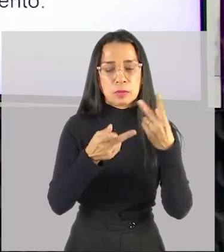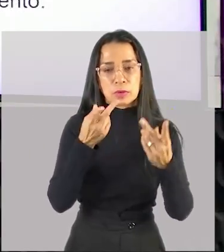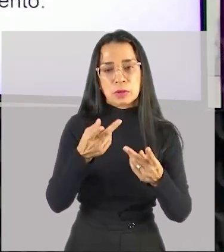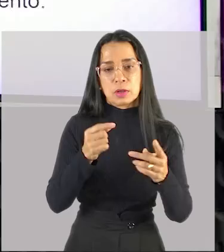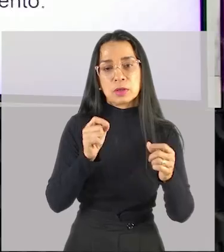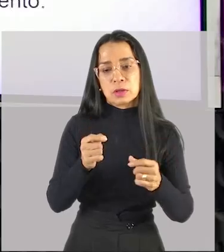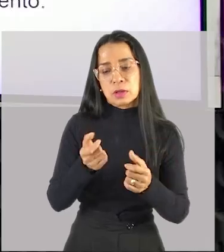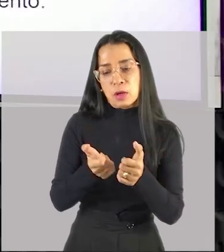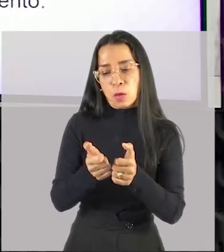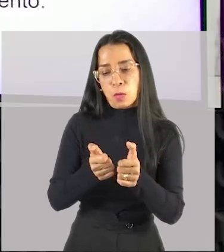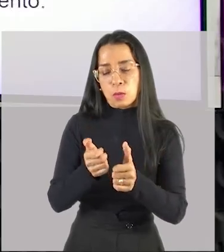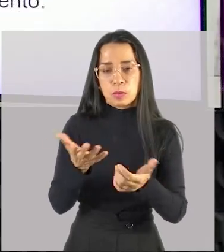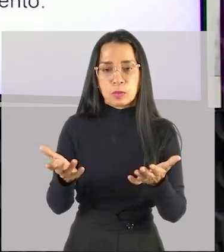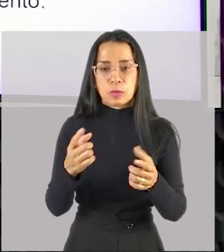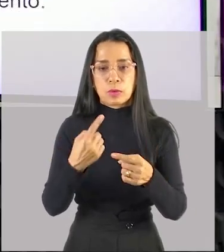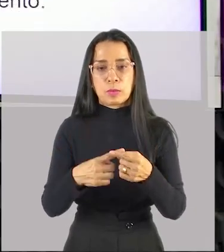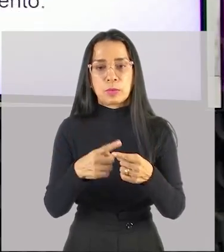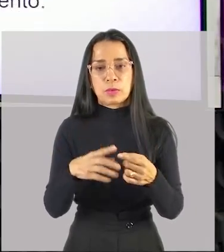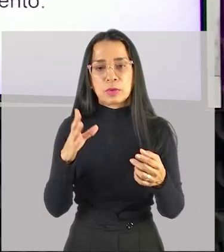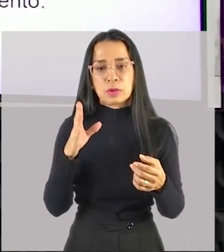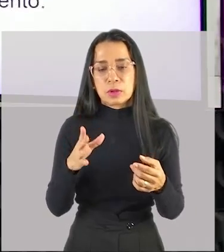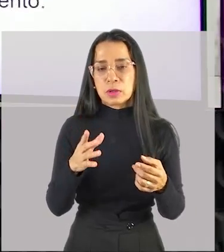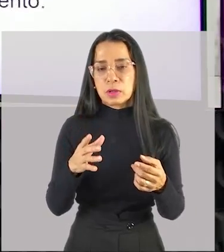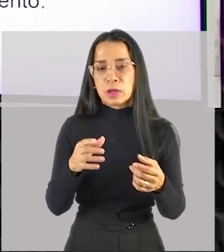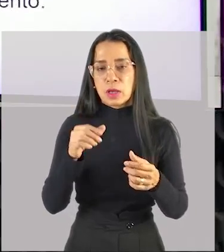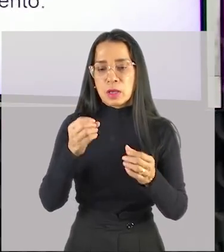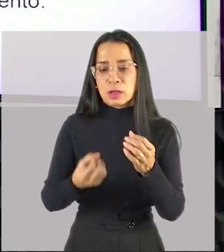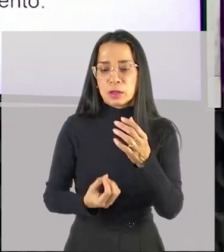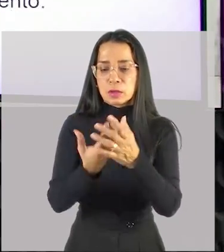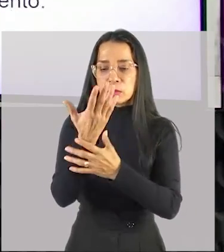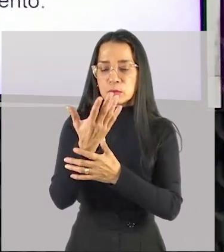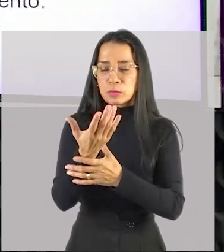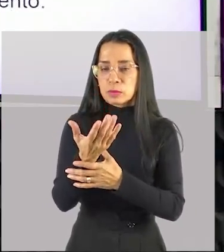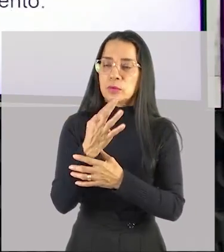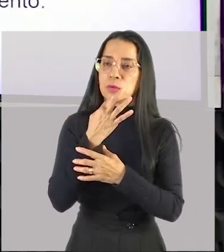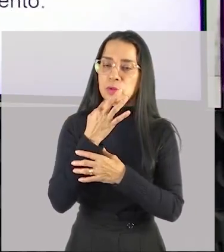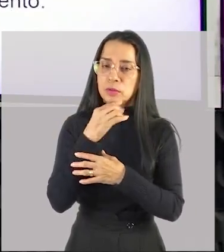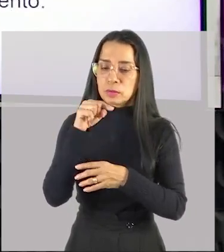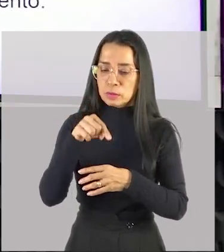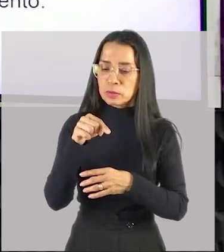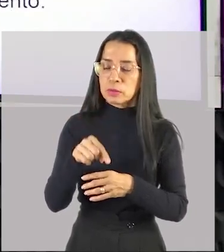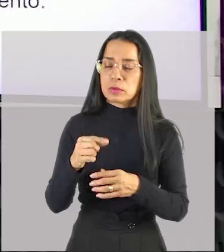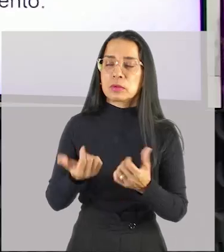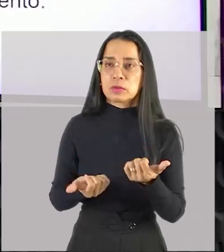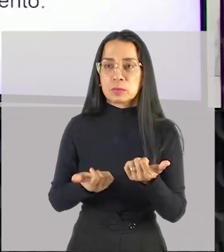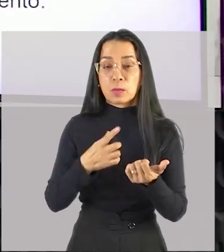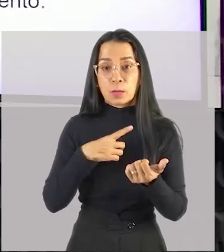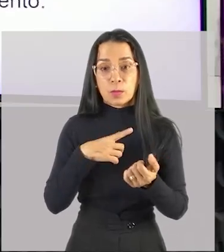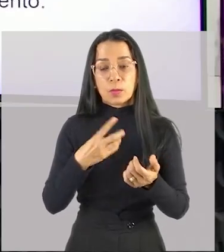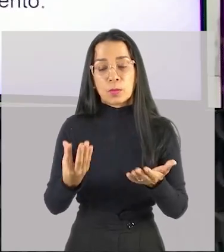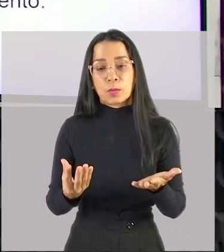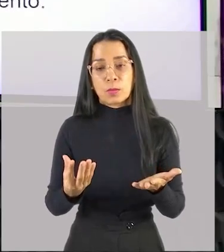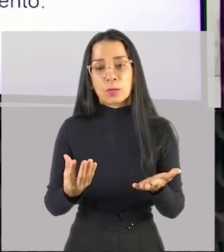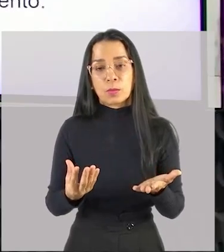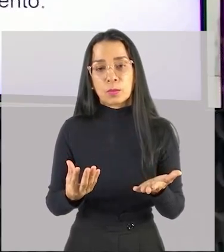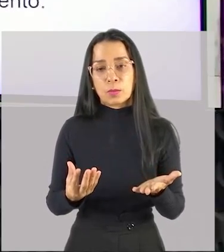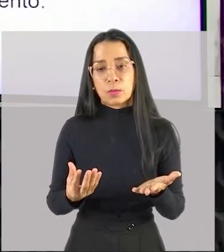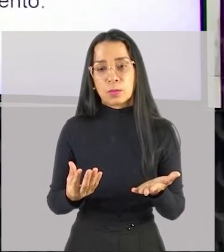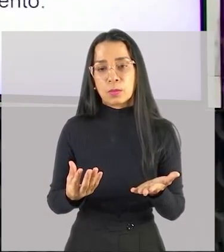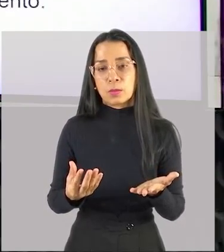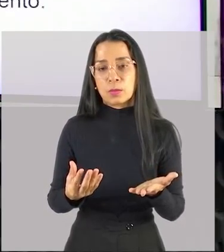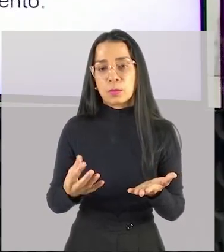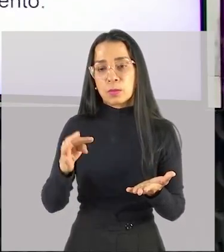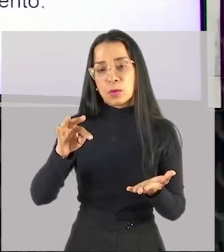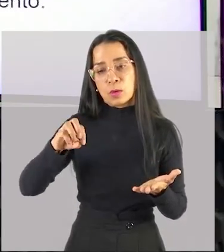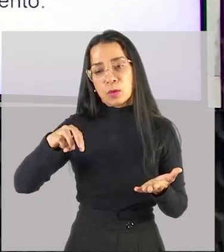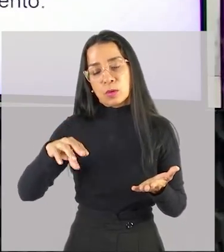que isso aqui é um controle, então porque aqui gera o conhecimento e o controle existe. E o Tomás de Aquino, ele vai se utilizar